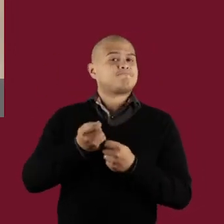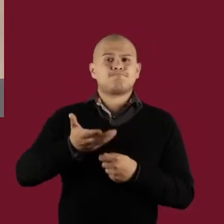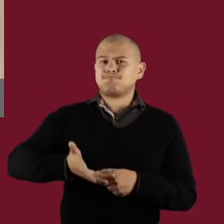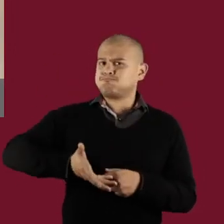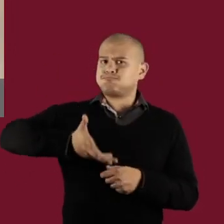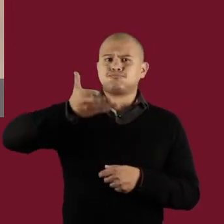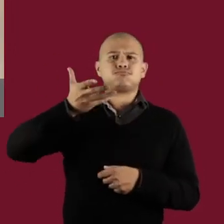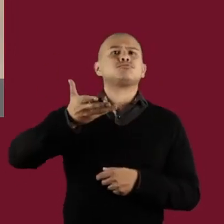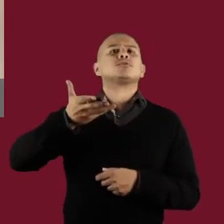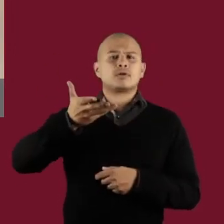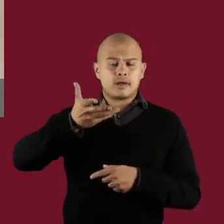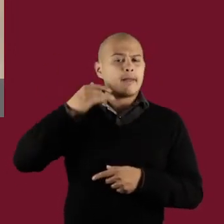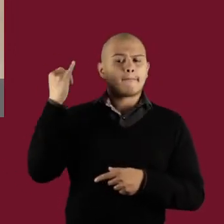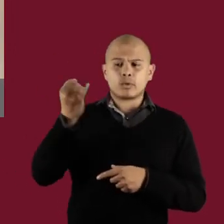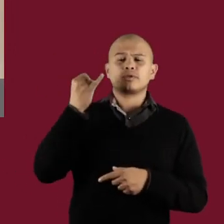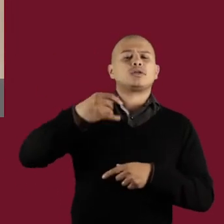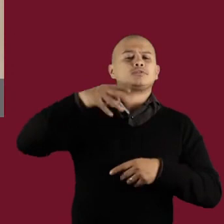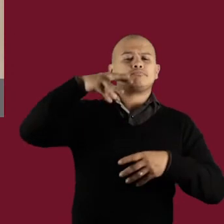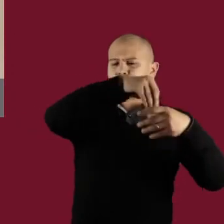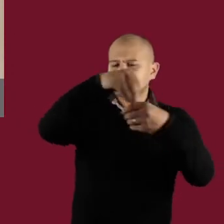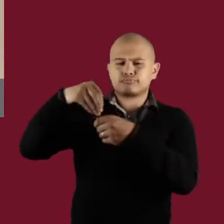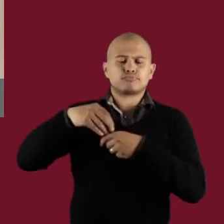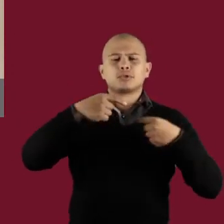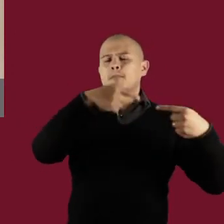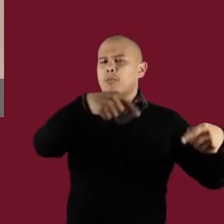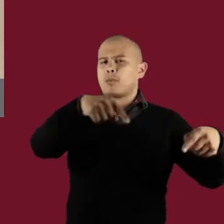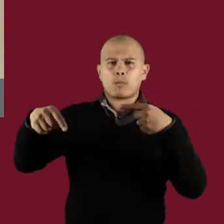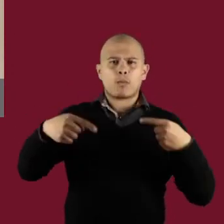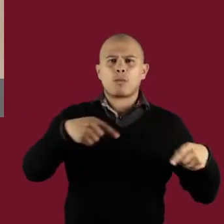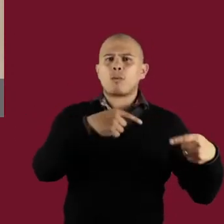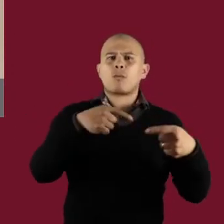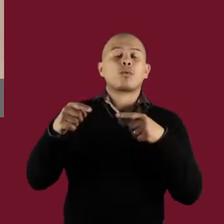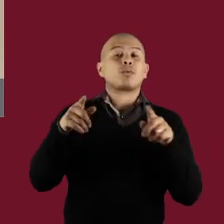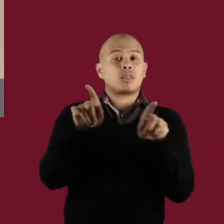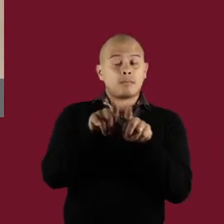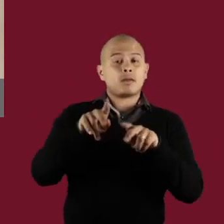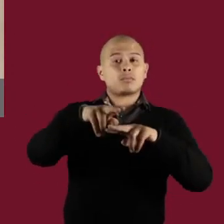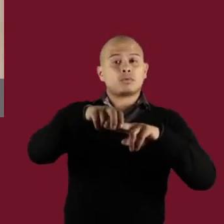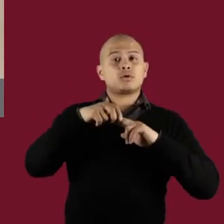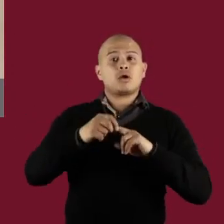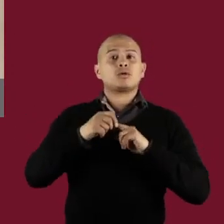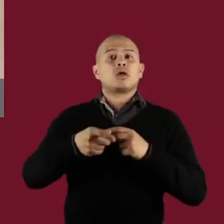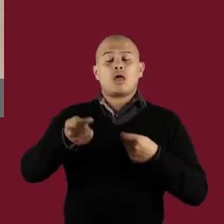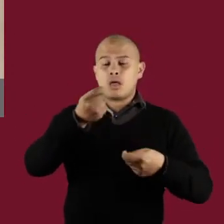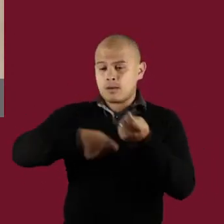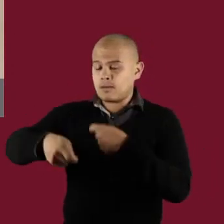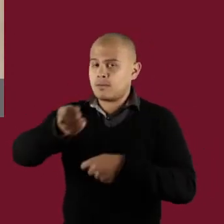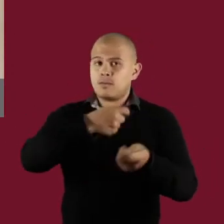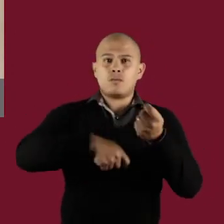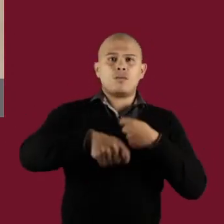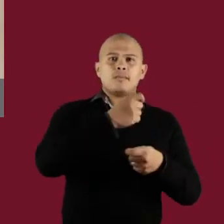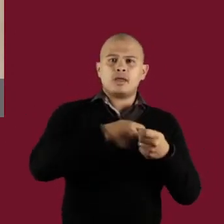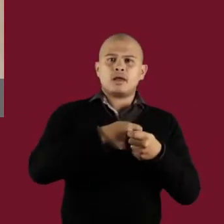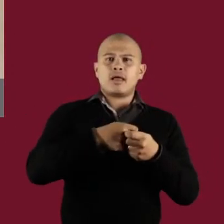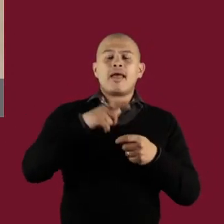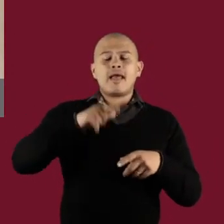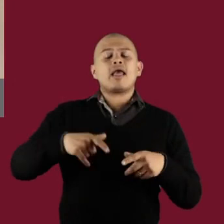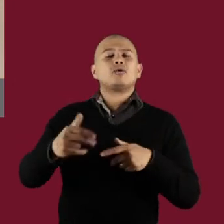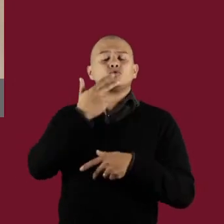é importante politicamente, mas sobretudo no campo da economia, ela permite, é uma língua, é também uma língua de trabalho que